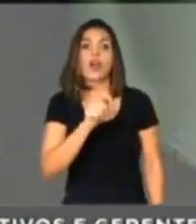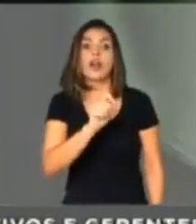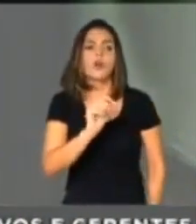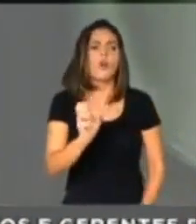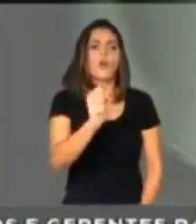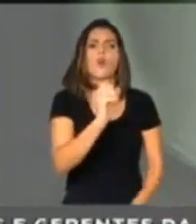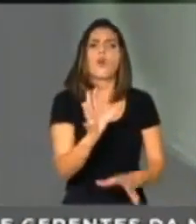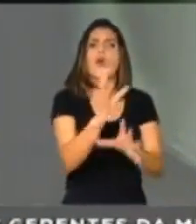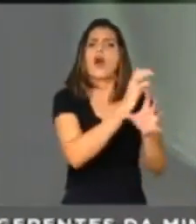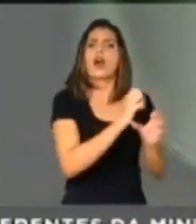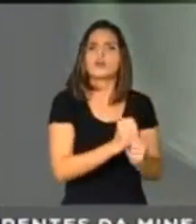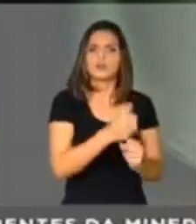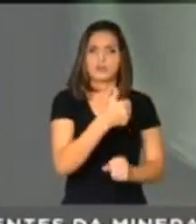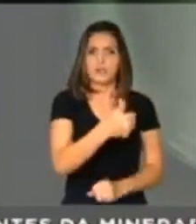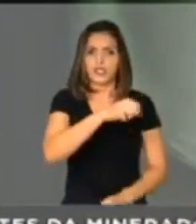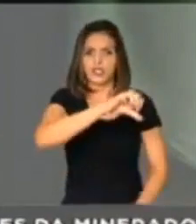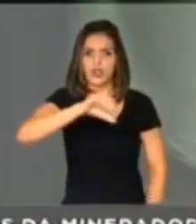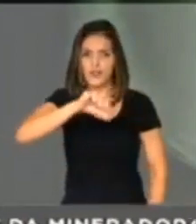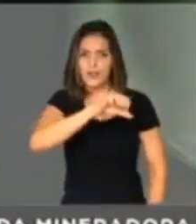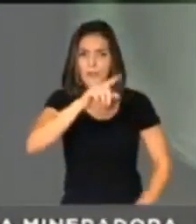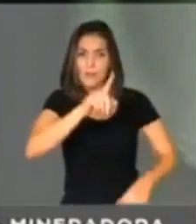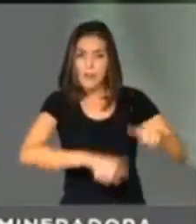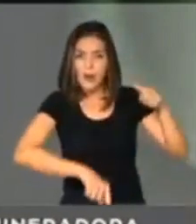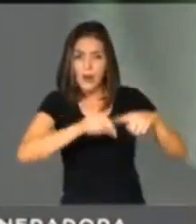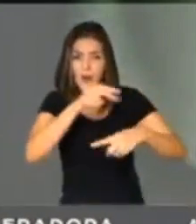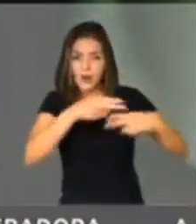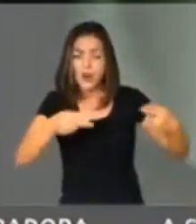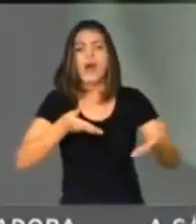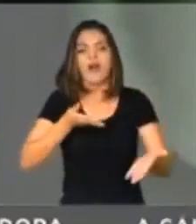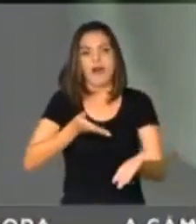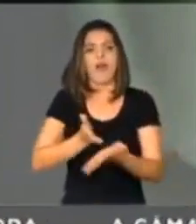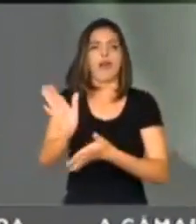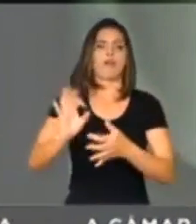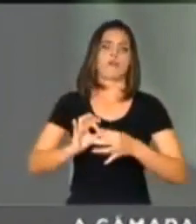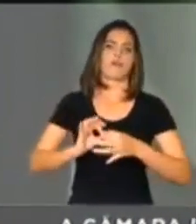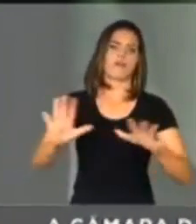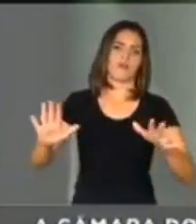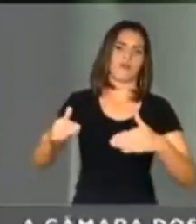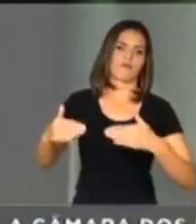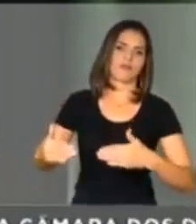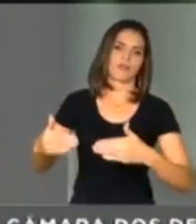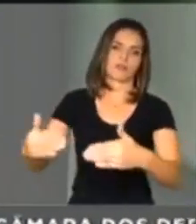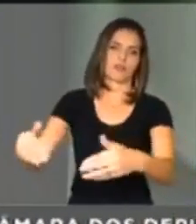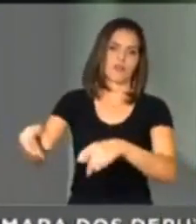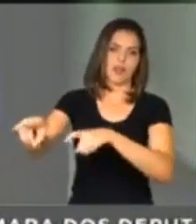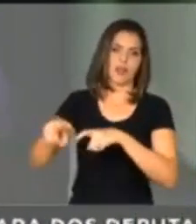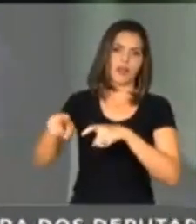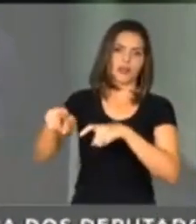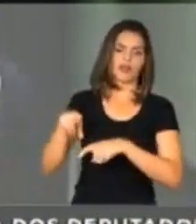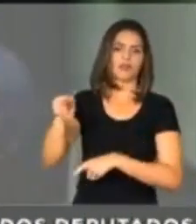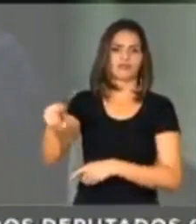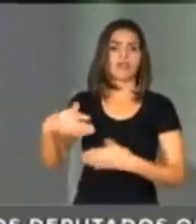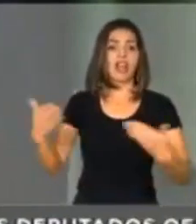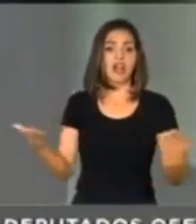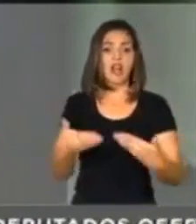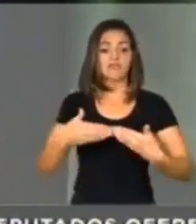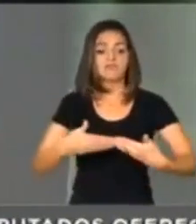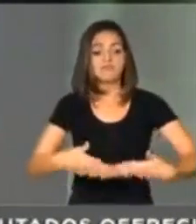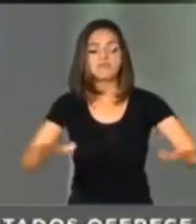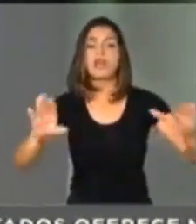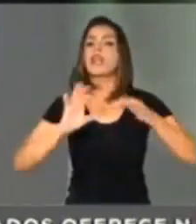199 produtos que foram aprovados pelo Ministério da Agricultura e que a partir de agora